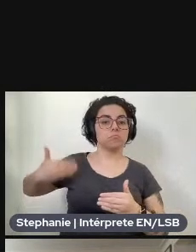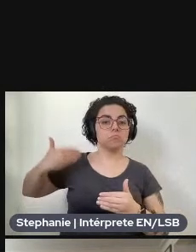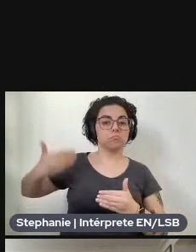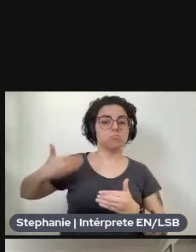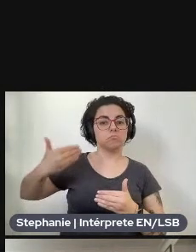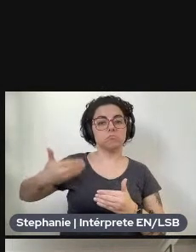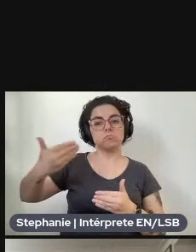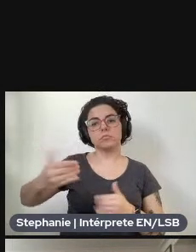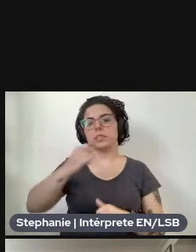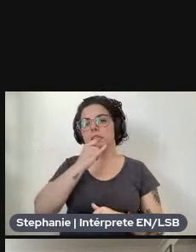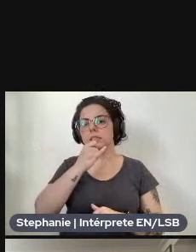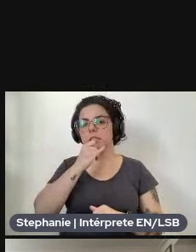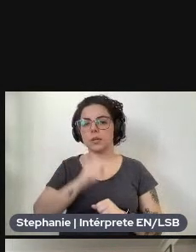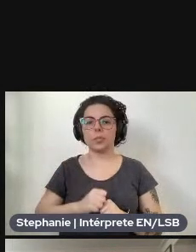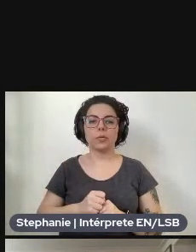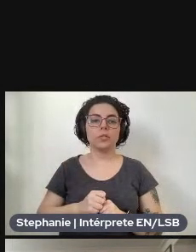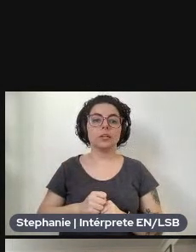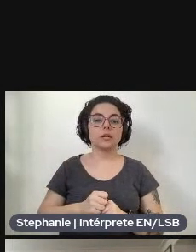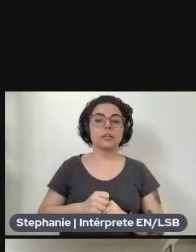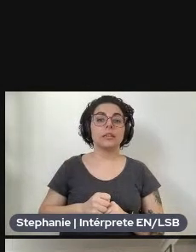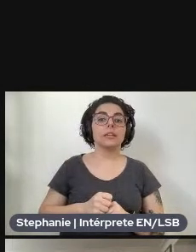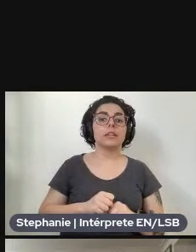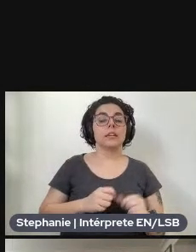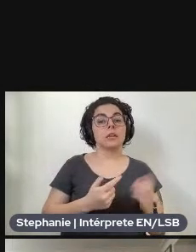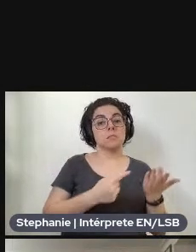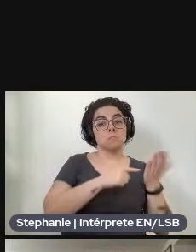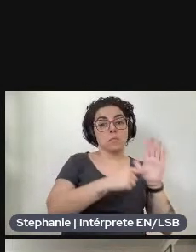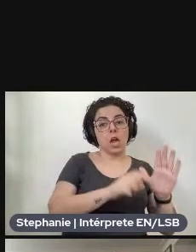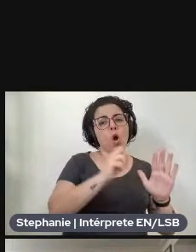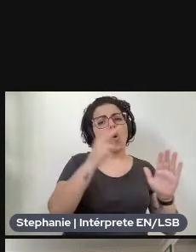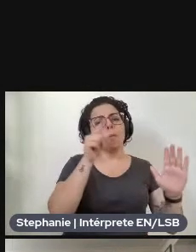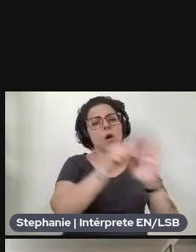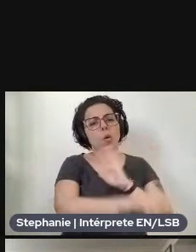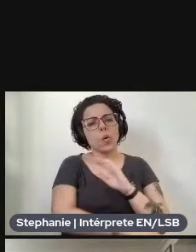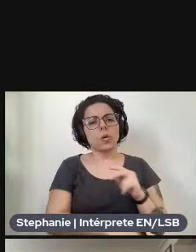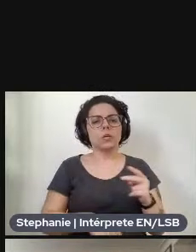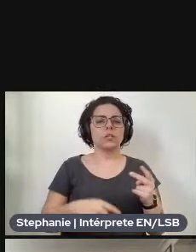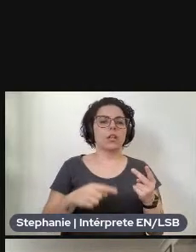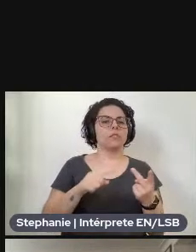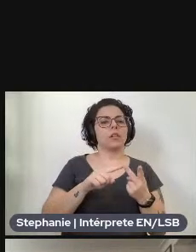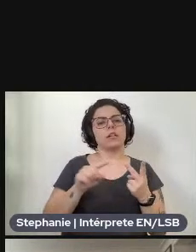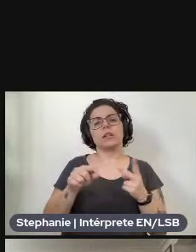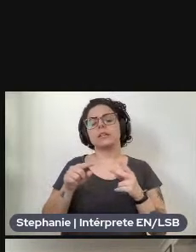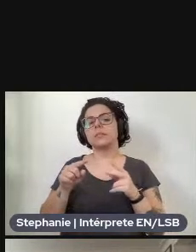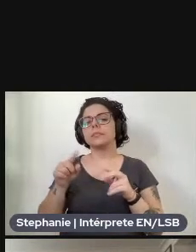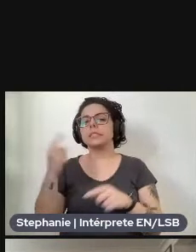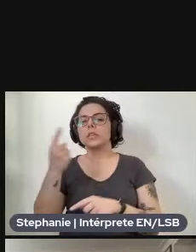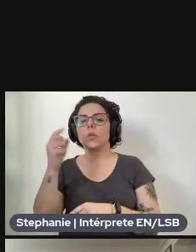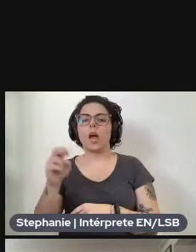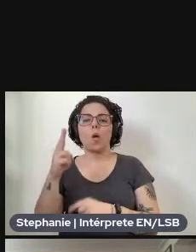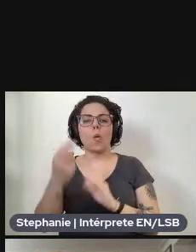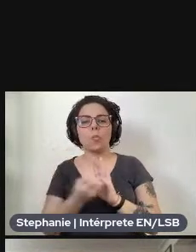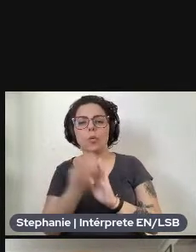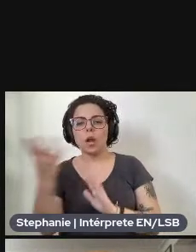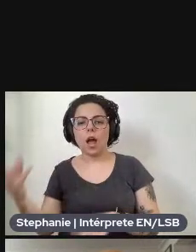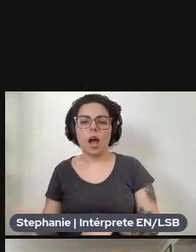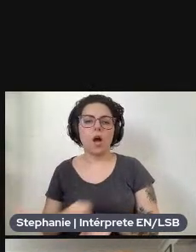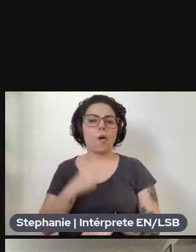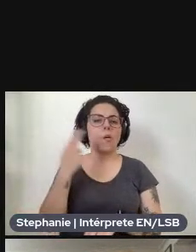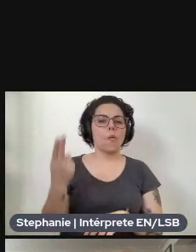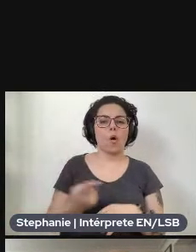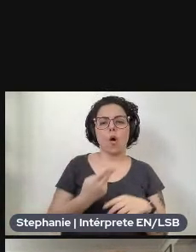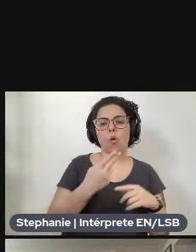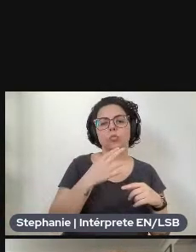or singular plural, or falling tone, level tone, rising tone. Okay? So, este é o departure